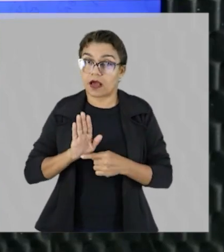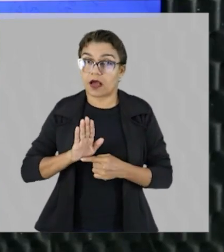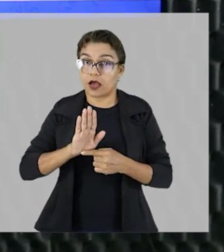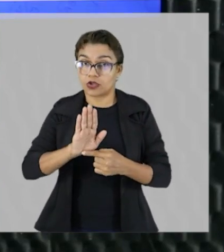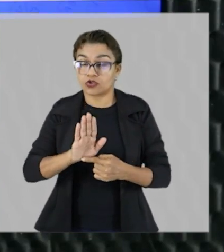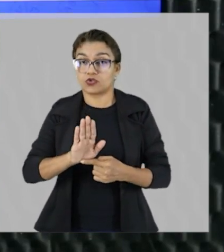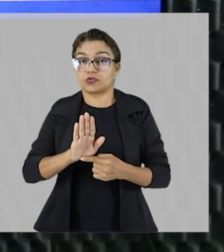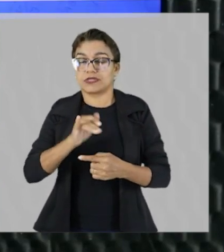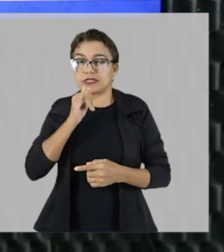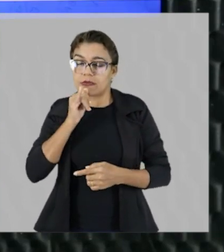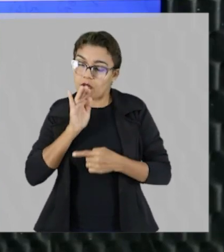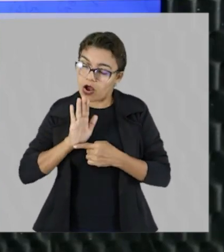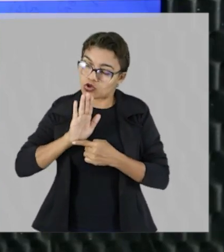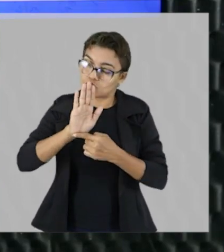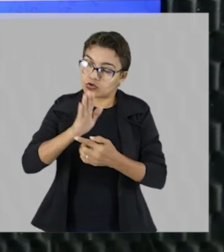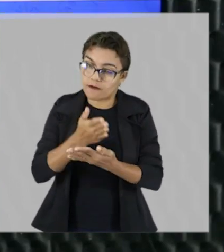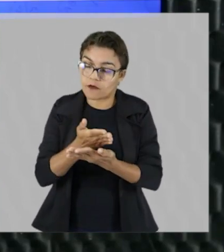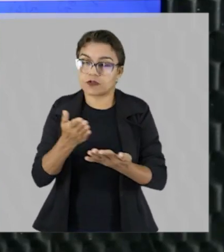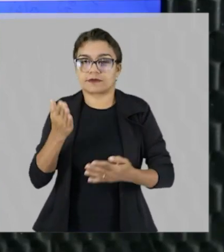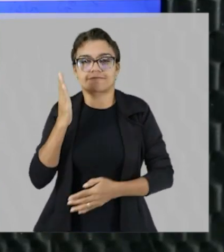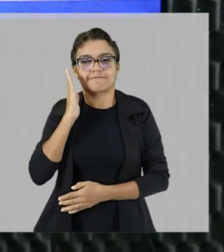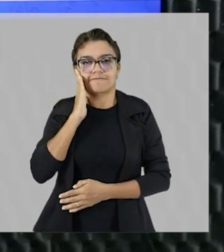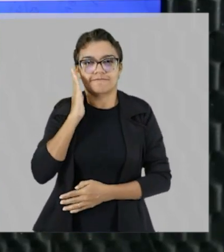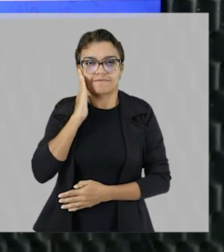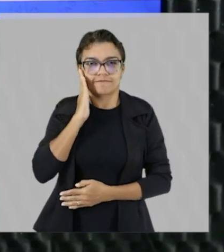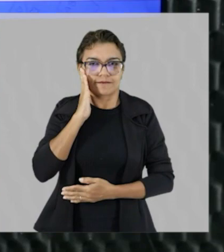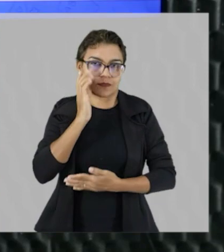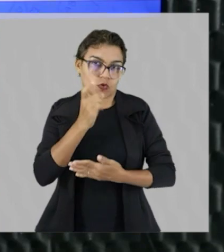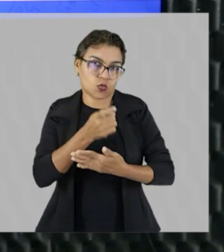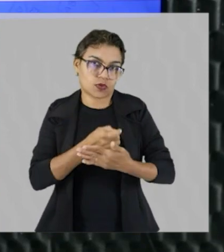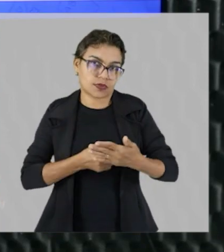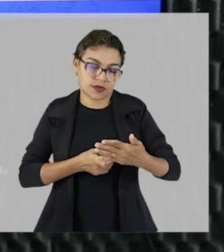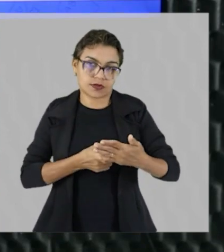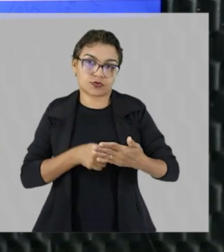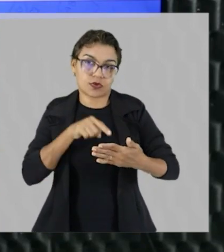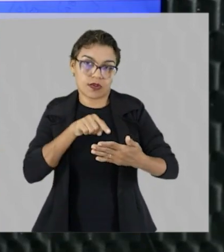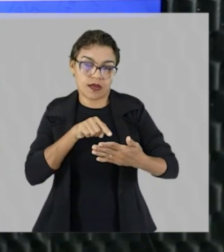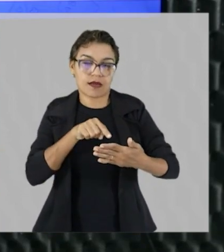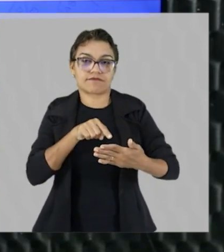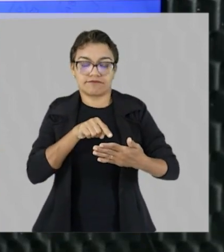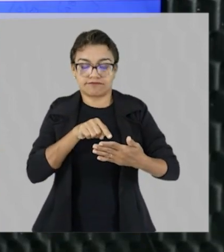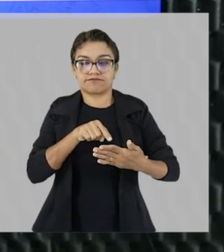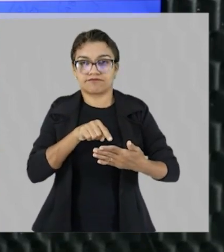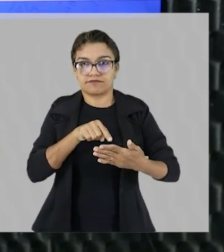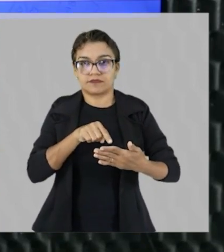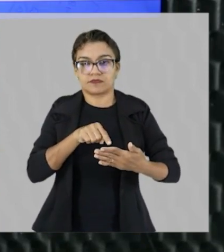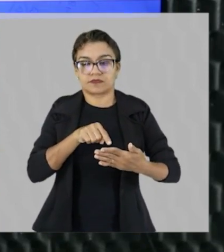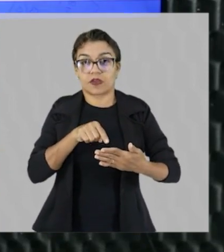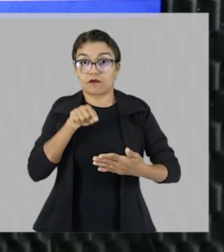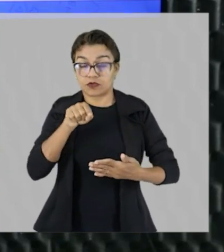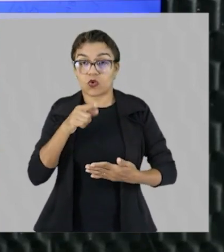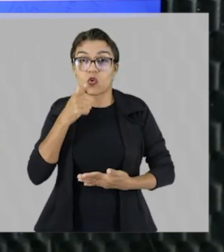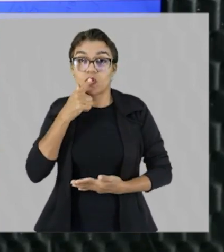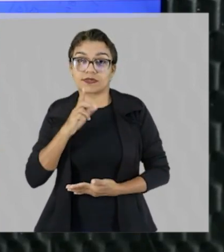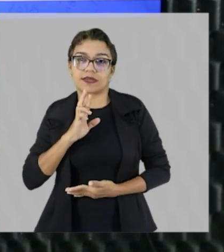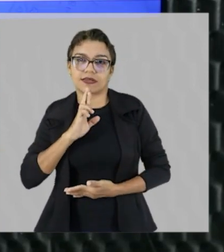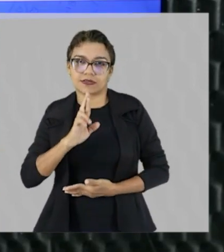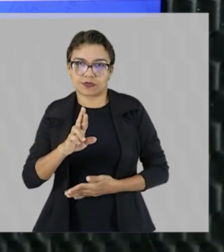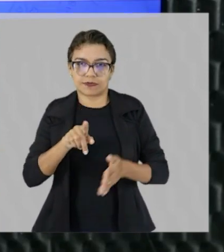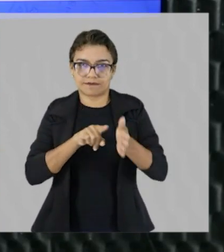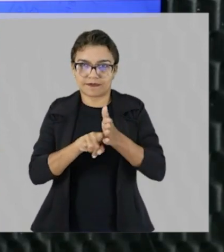você a compreender aquele texto que está envolvido ali naquela imagem para responder as questões que vêm a